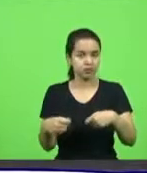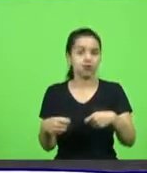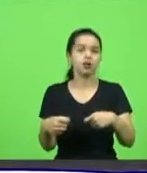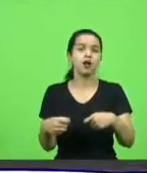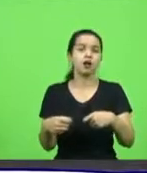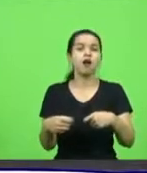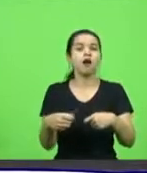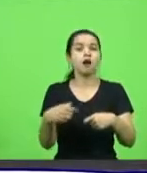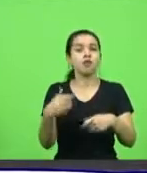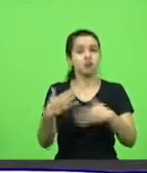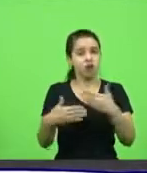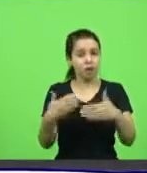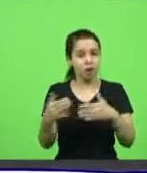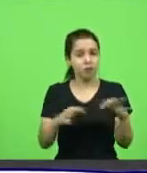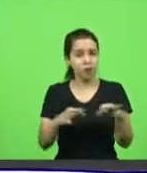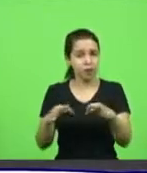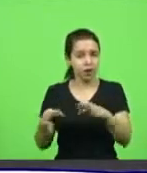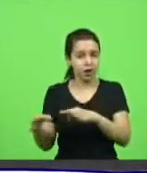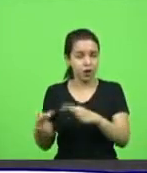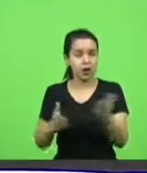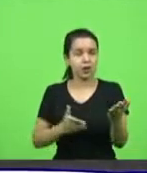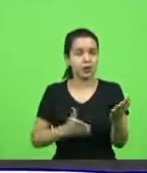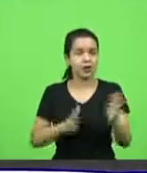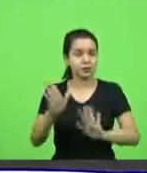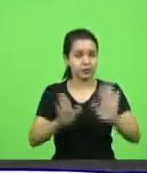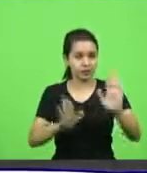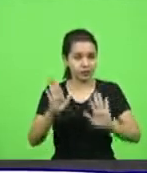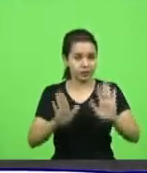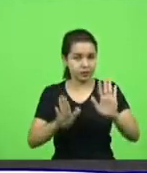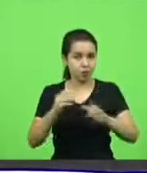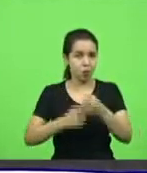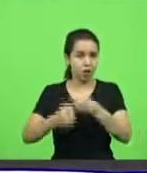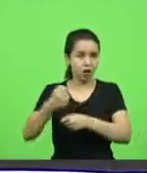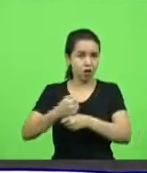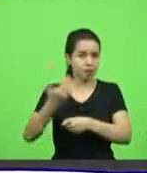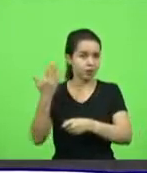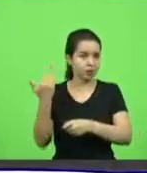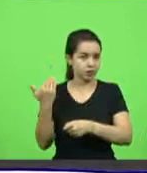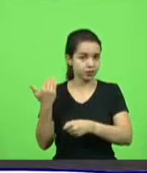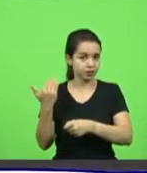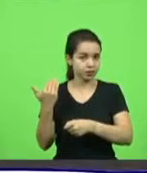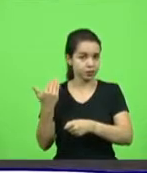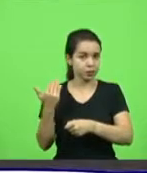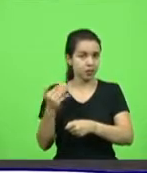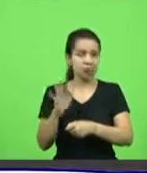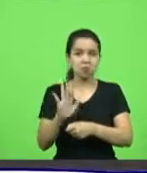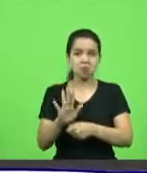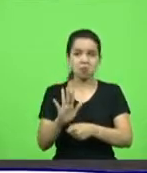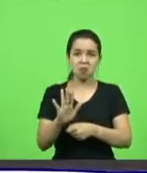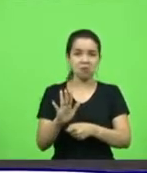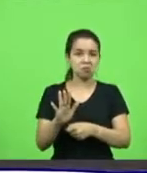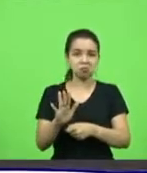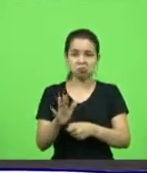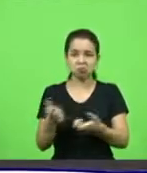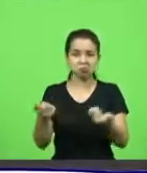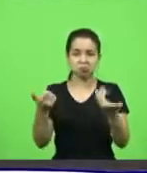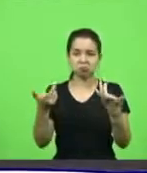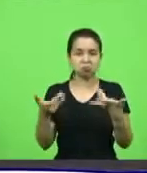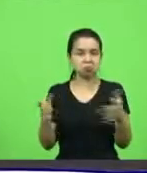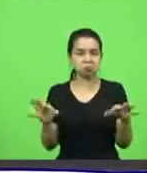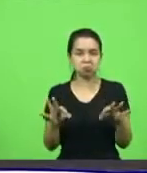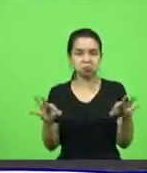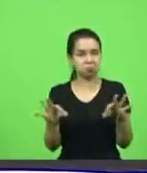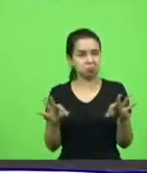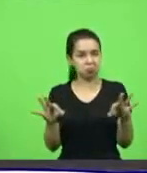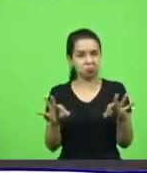passado depois de muito trabalho e ninguém apareceu ou seja Deus Deserta Deputado Kennedy